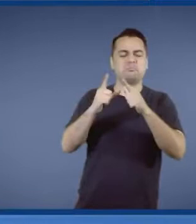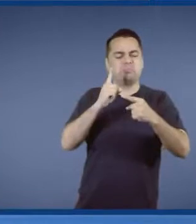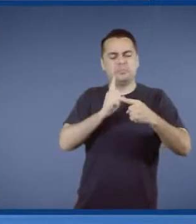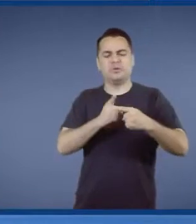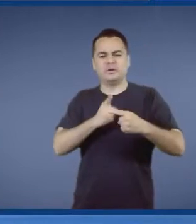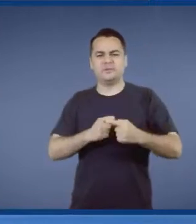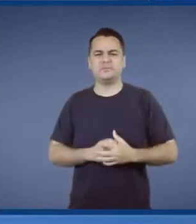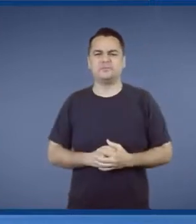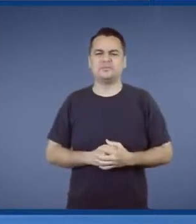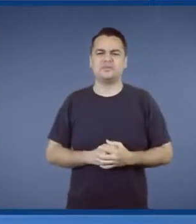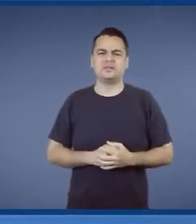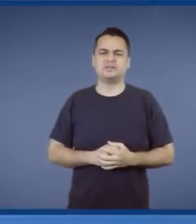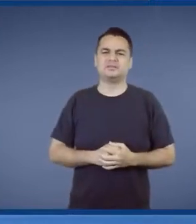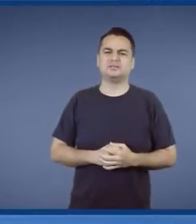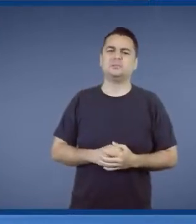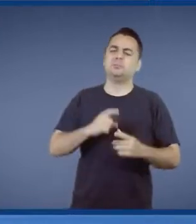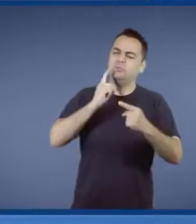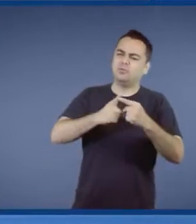Por que o Senhor é tão bom comigo?